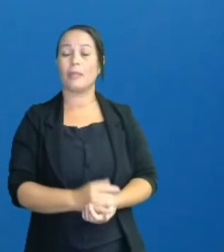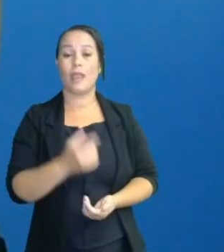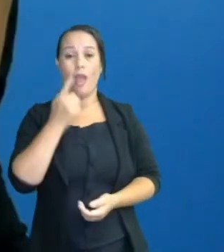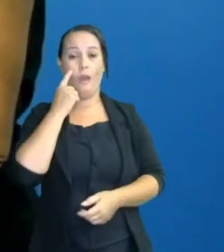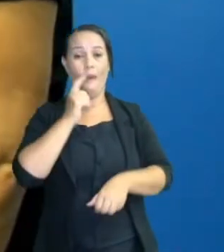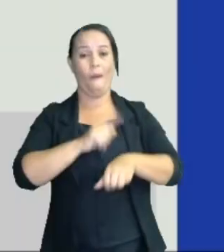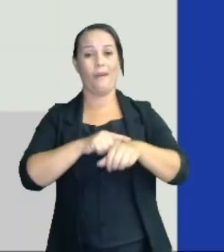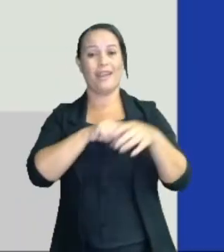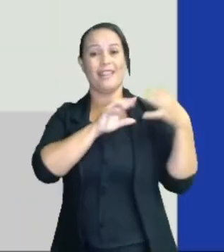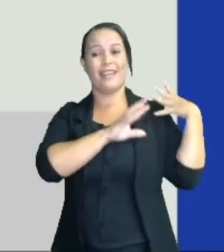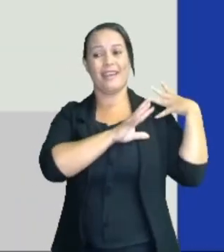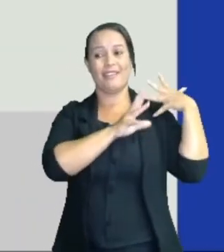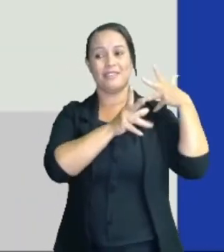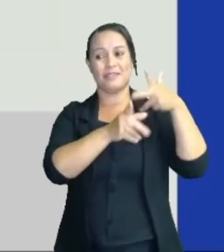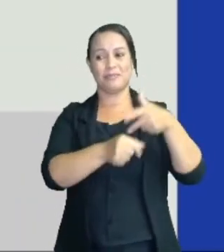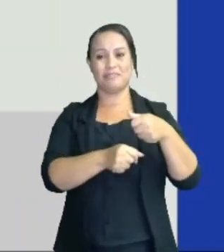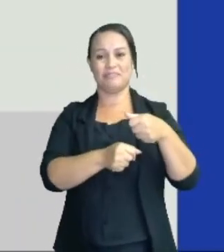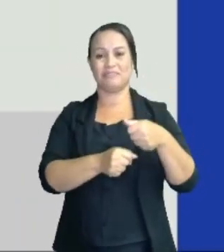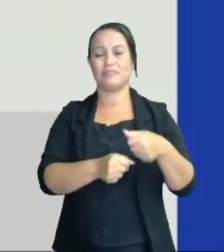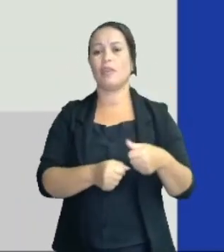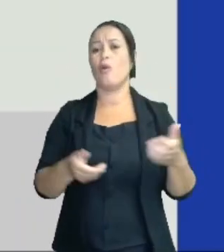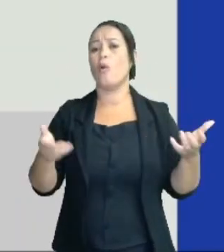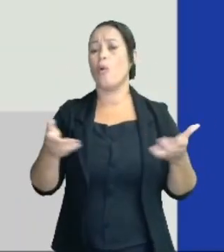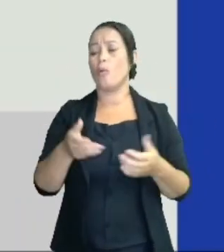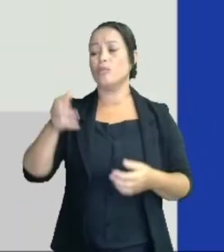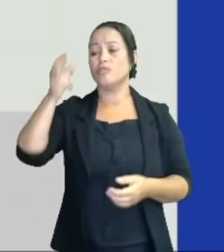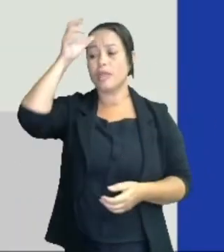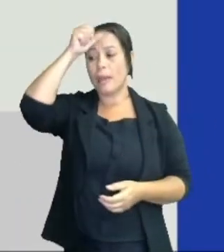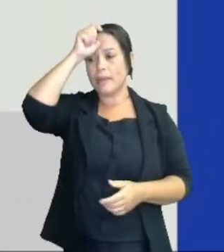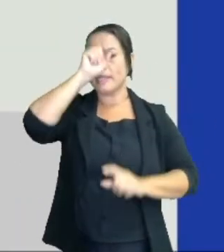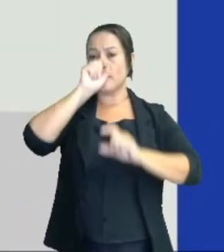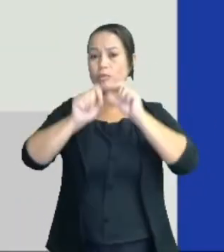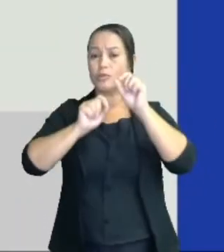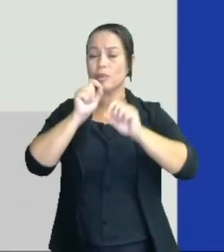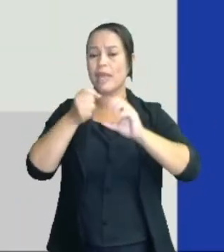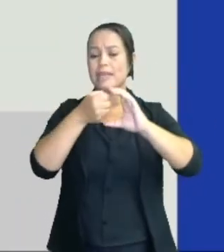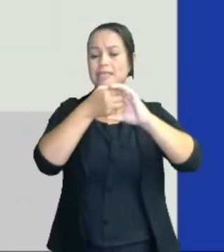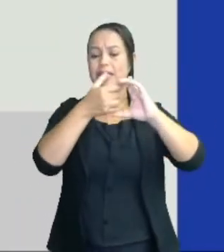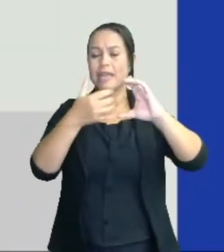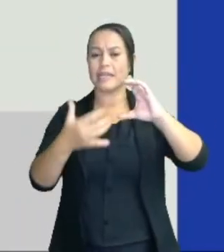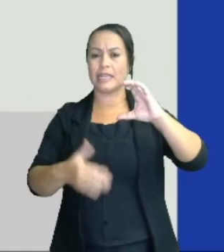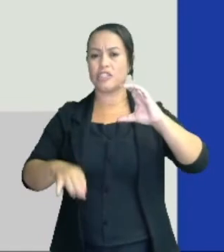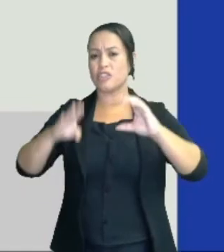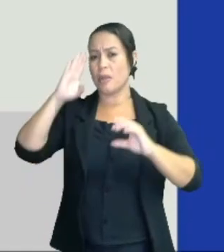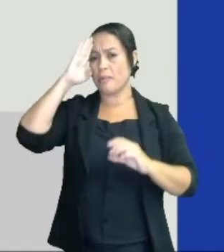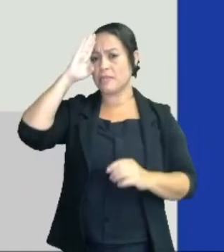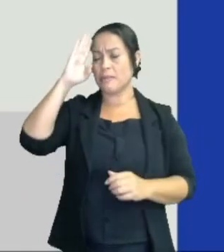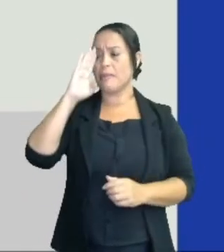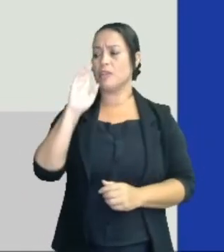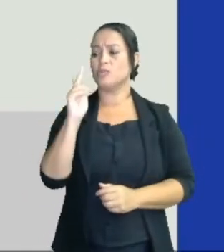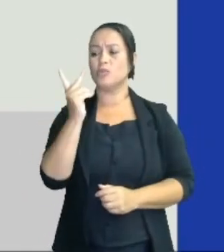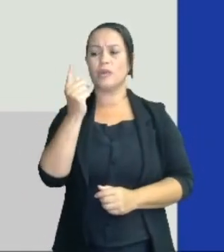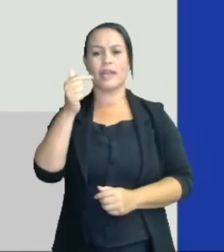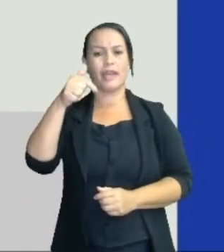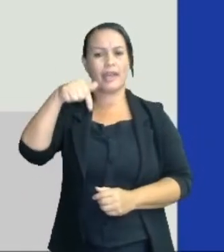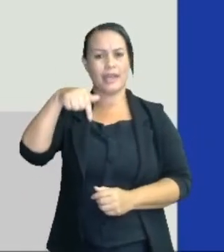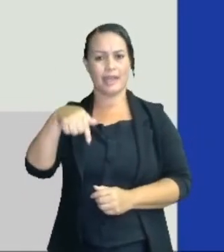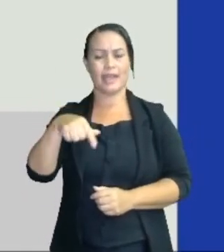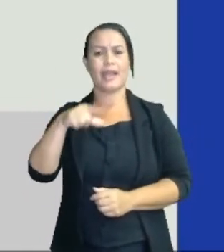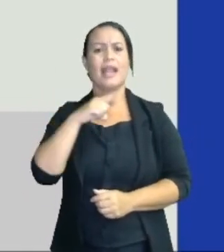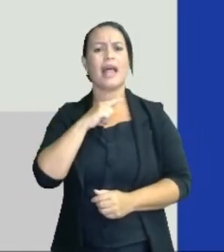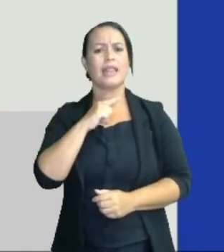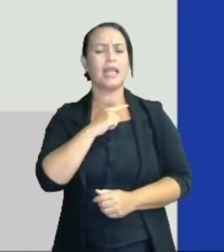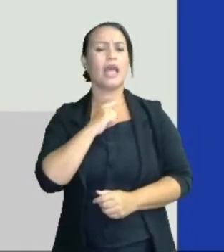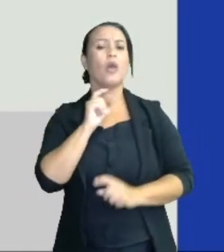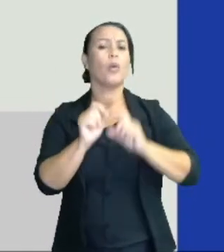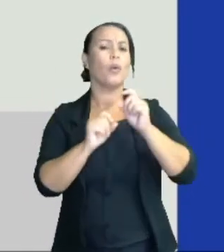Hora da nossa revisão. Hoje nós aprendemos as características principais do HQ, que ela traz uma